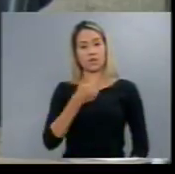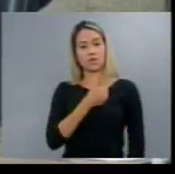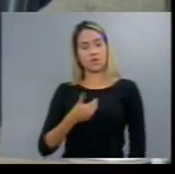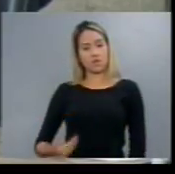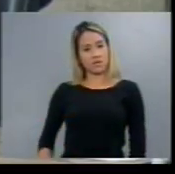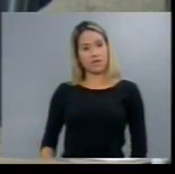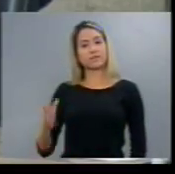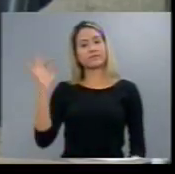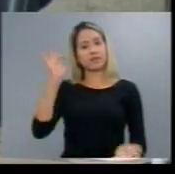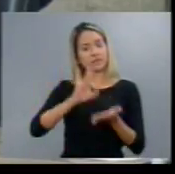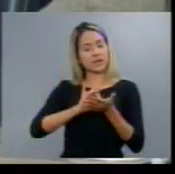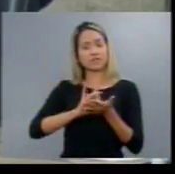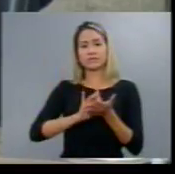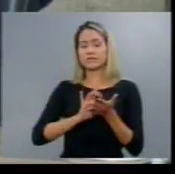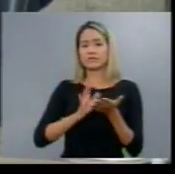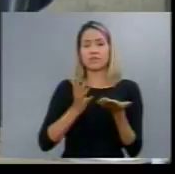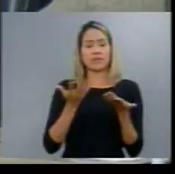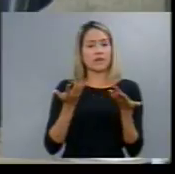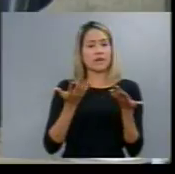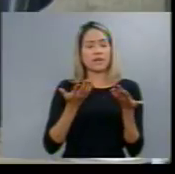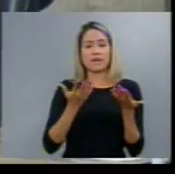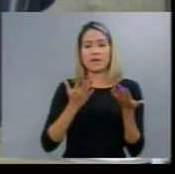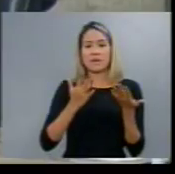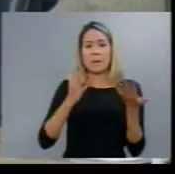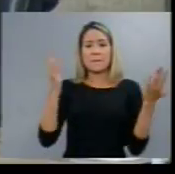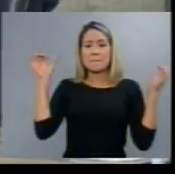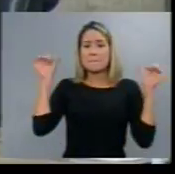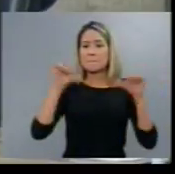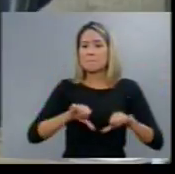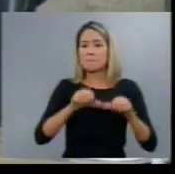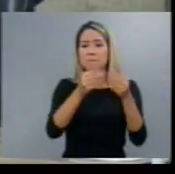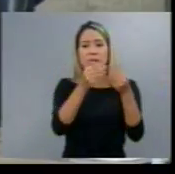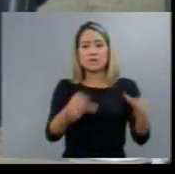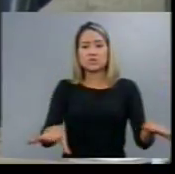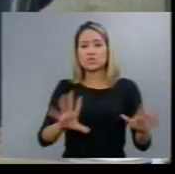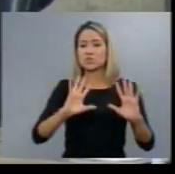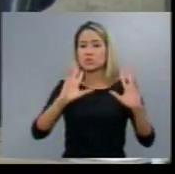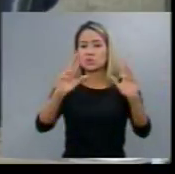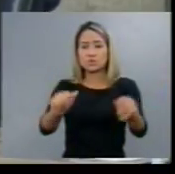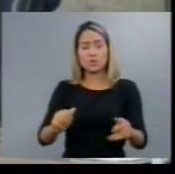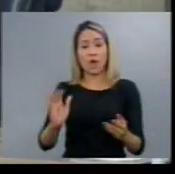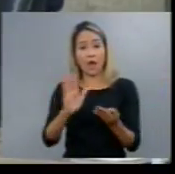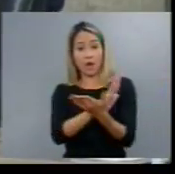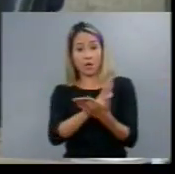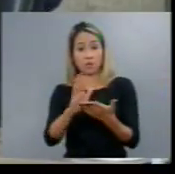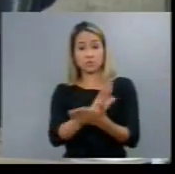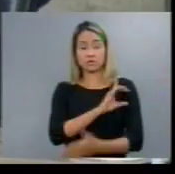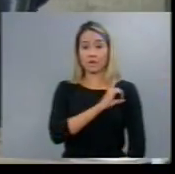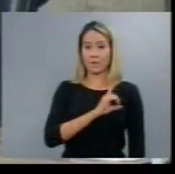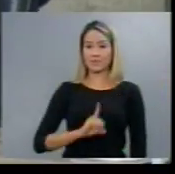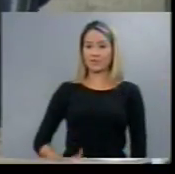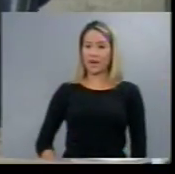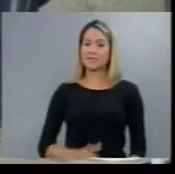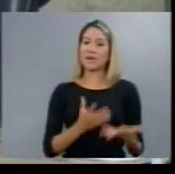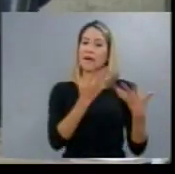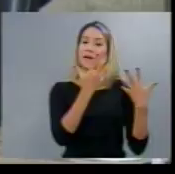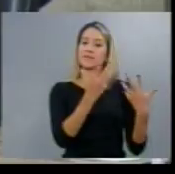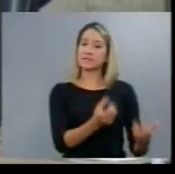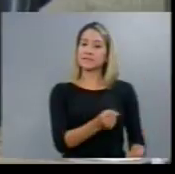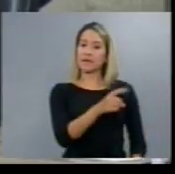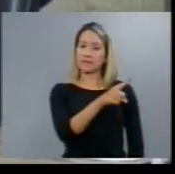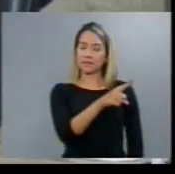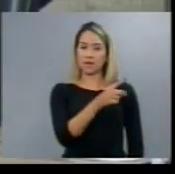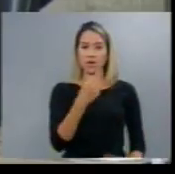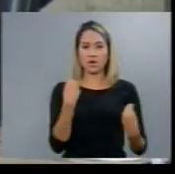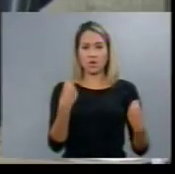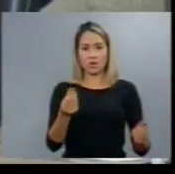realmente para destruir. E é impressionante como o Parlamento Federal e como alguns deputados ainda apoiam essas medidas e veem nela uma solução para o